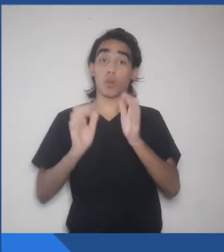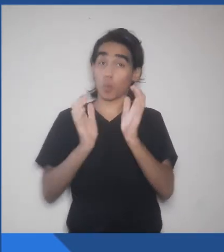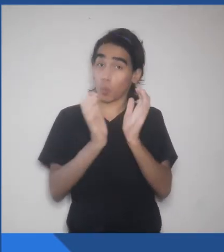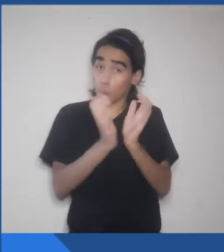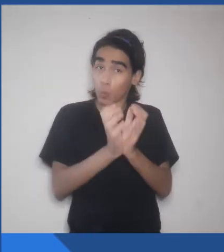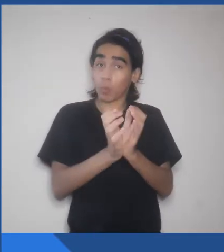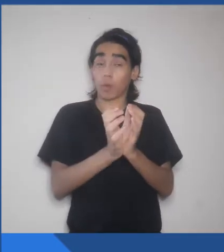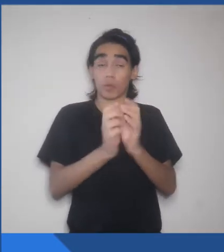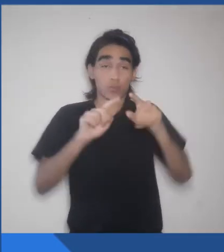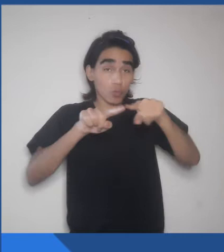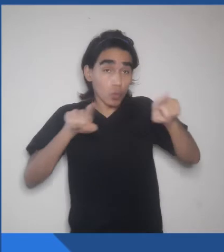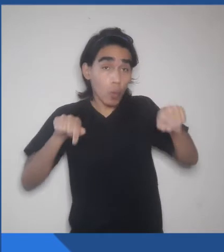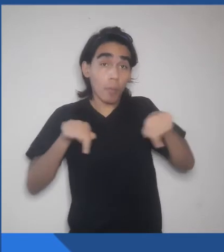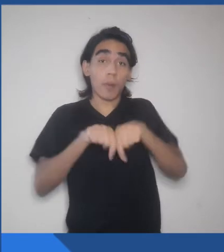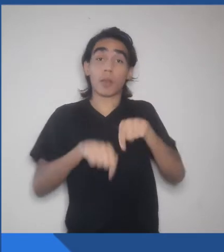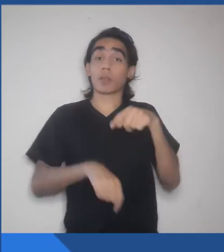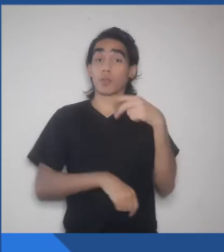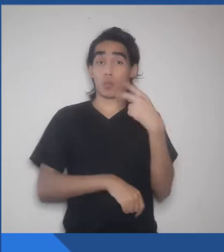Turma 2.